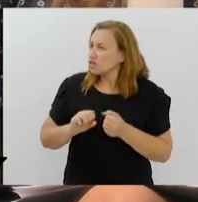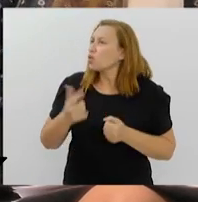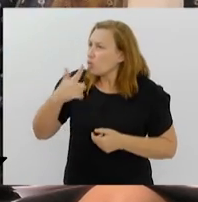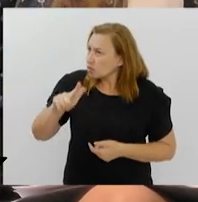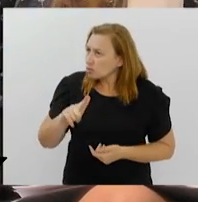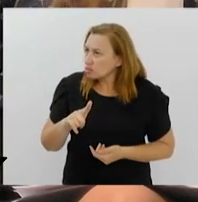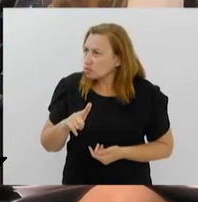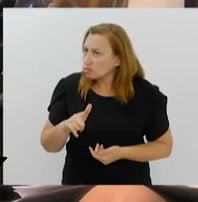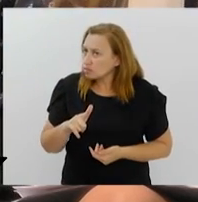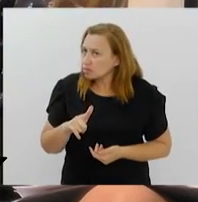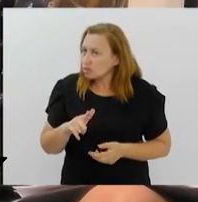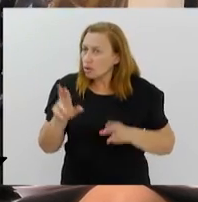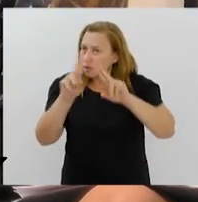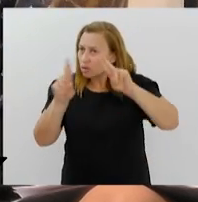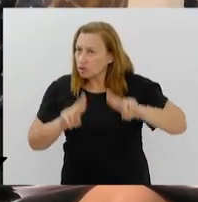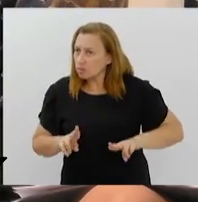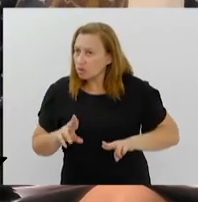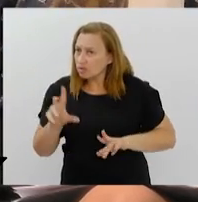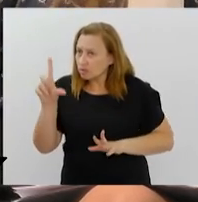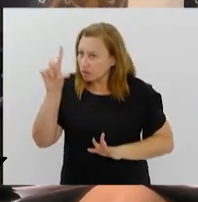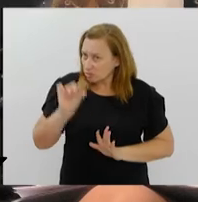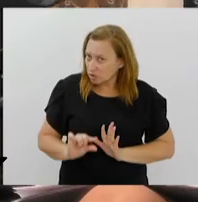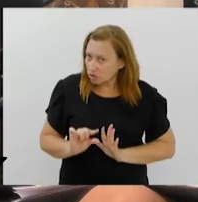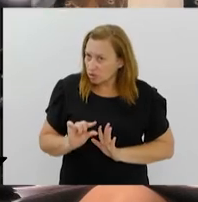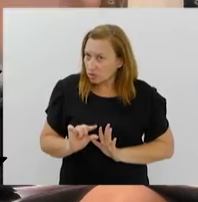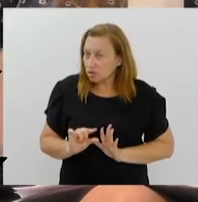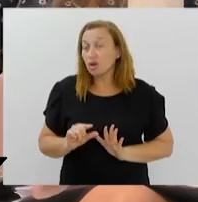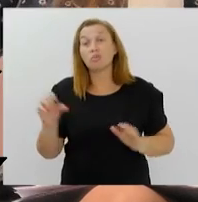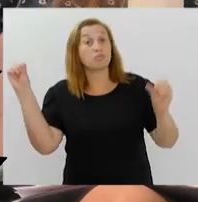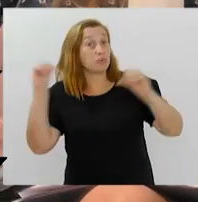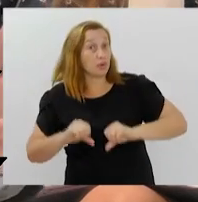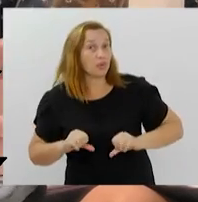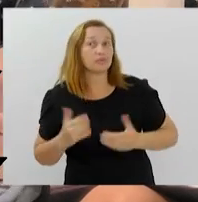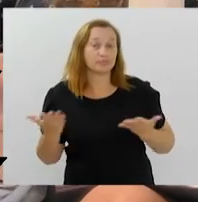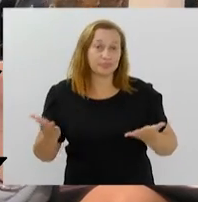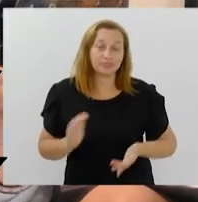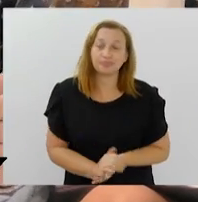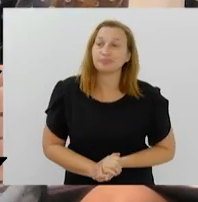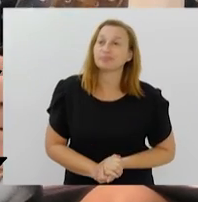acordo da unim foi para diminuir muito bem pior